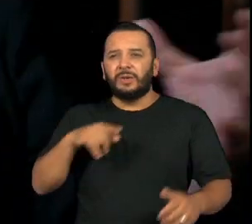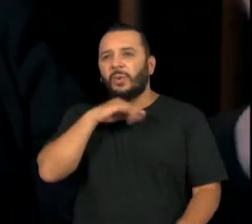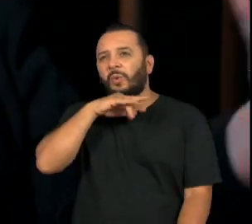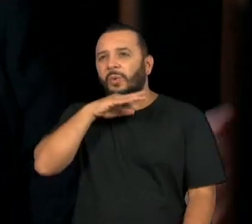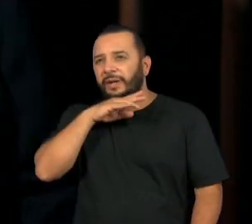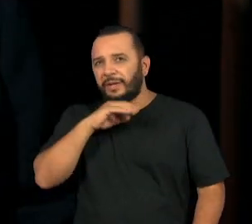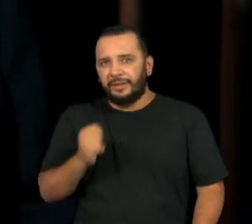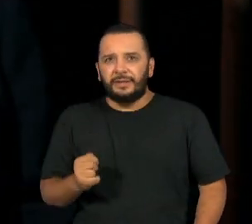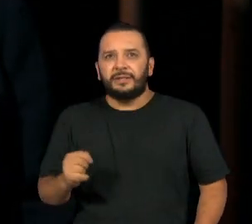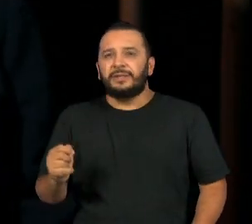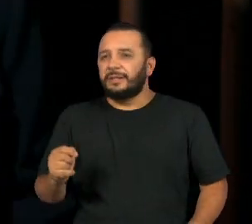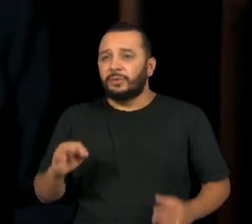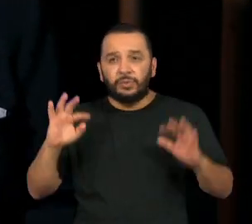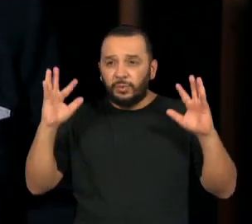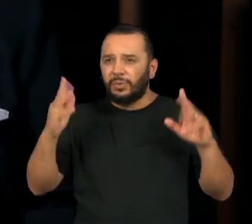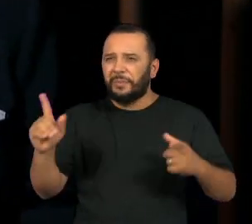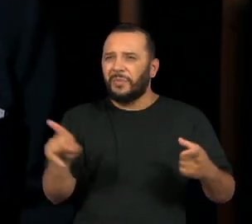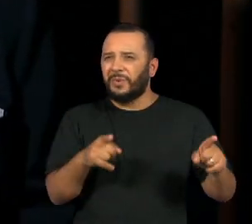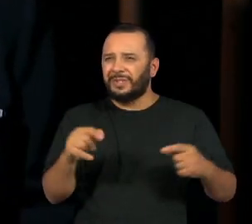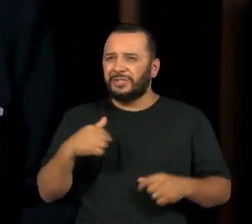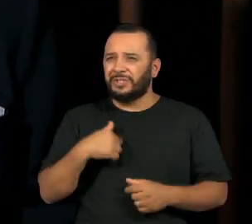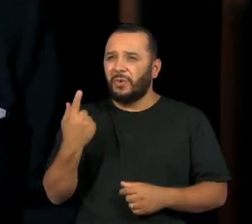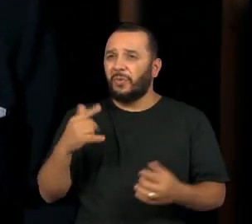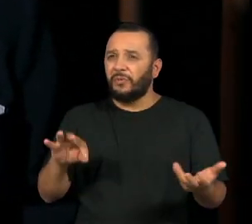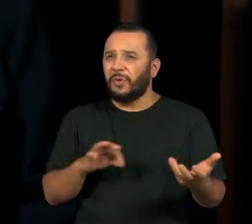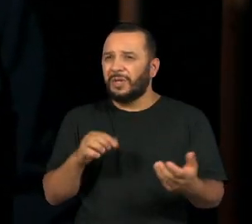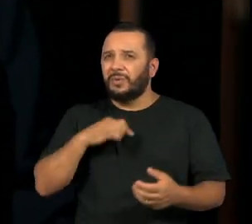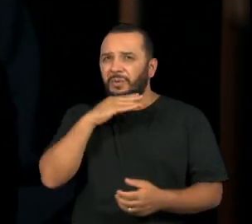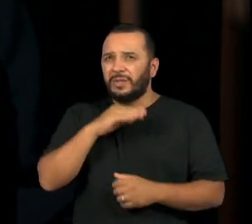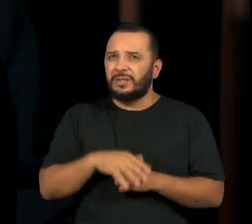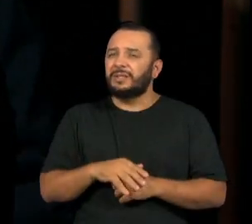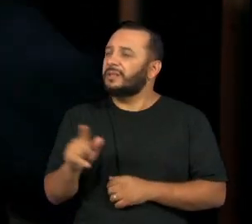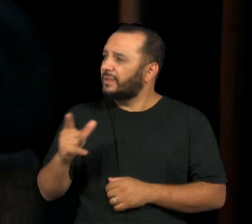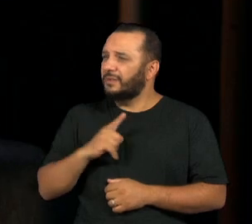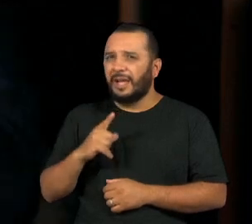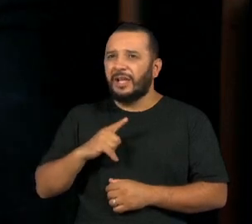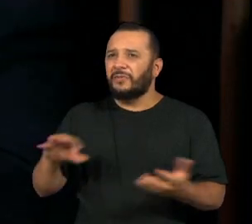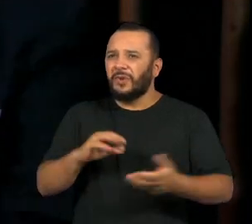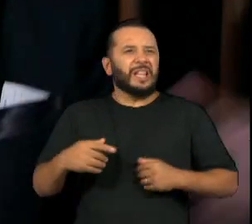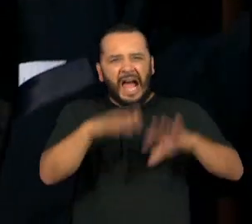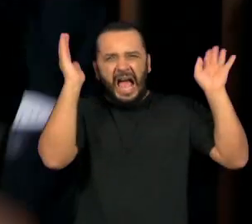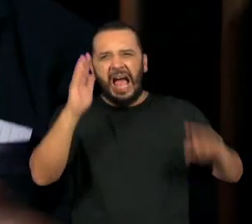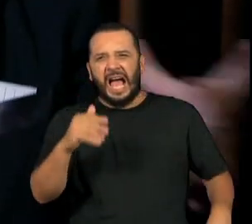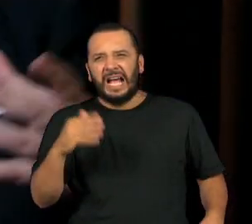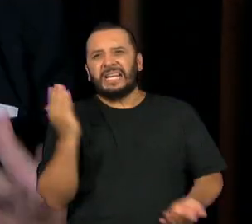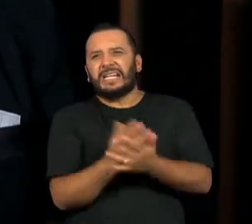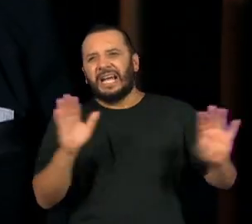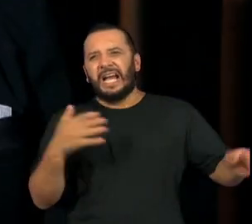de tudo. Eu olhei para ela e falei... Dani, tem um violino.